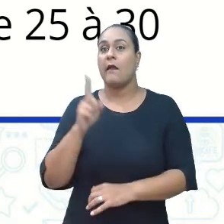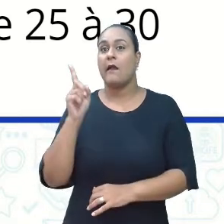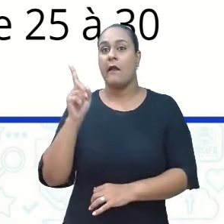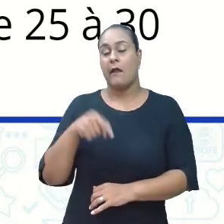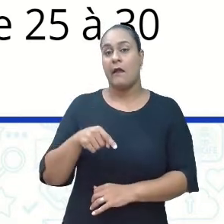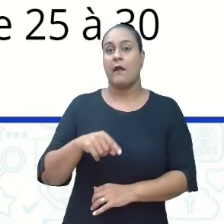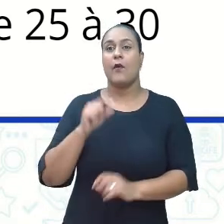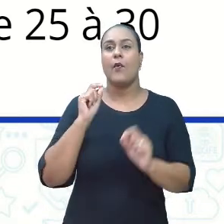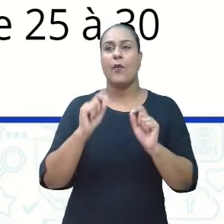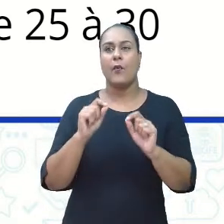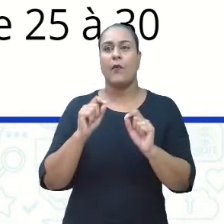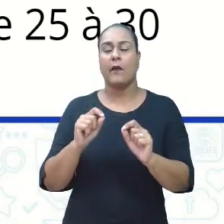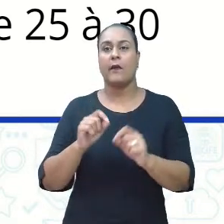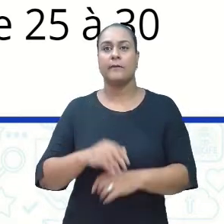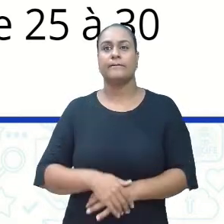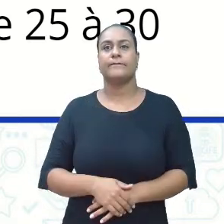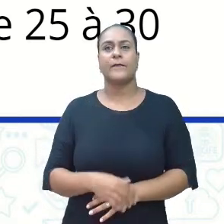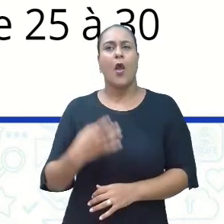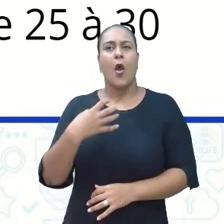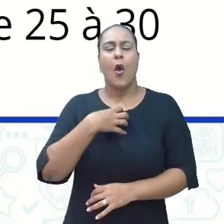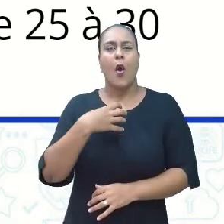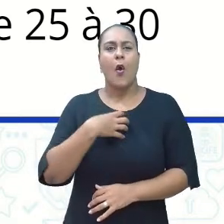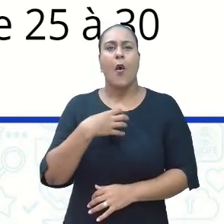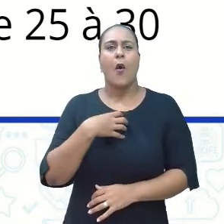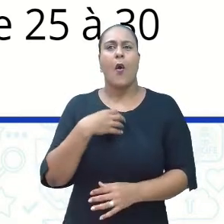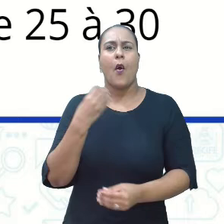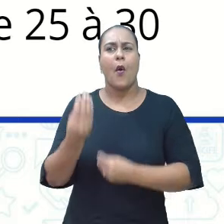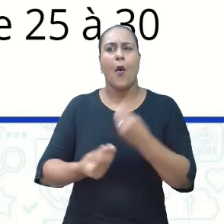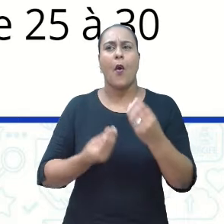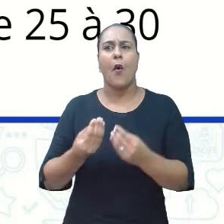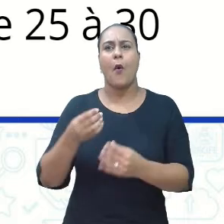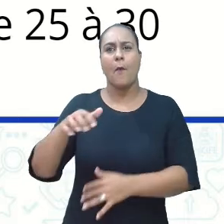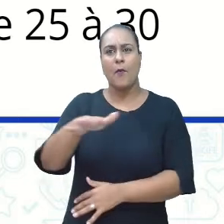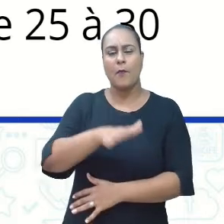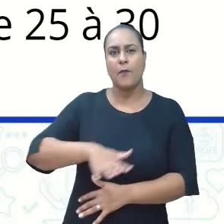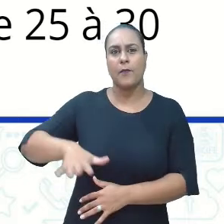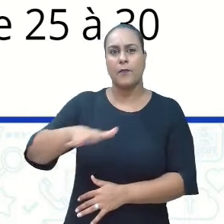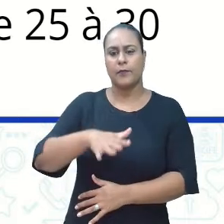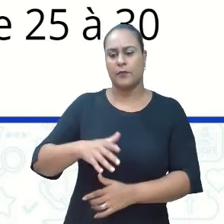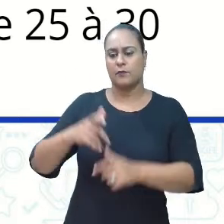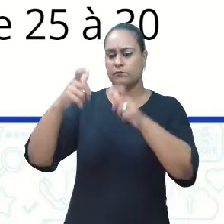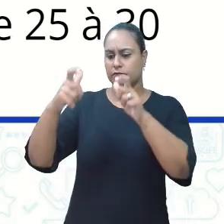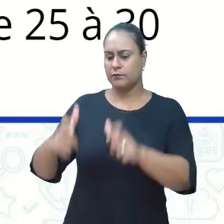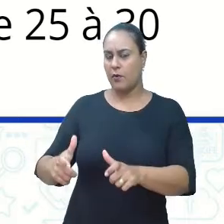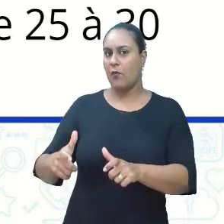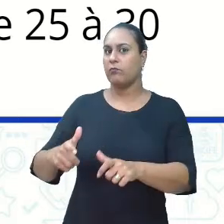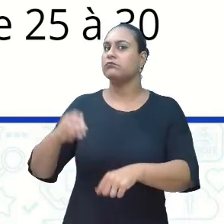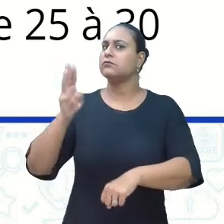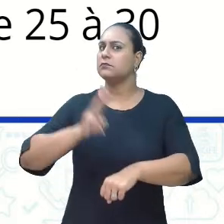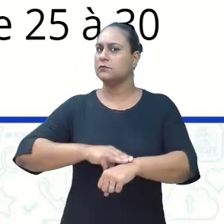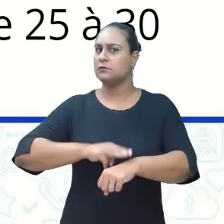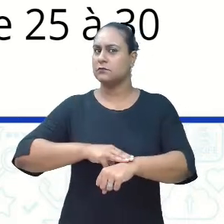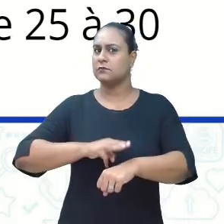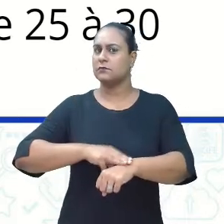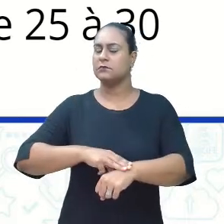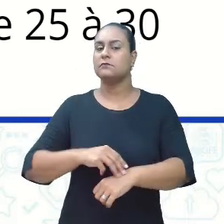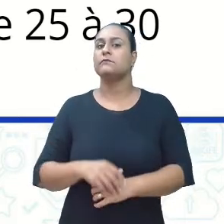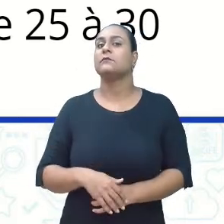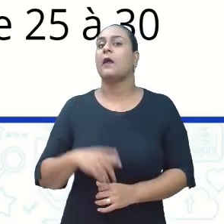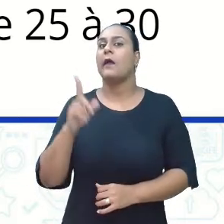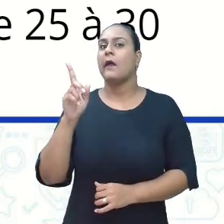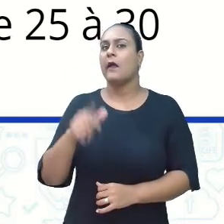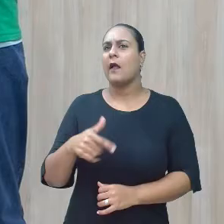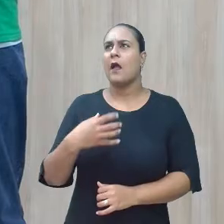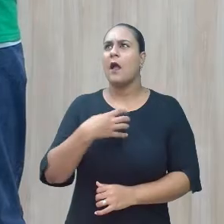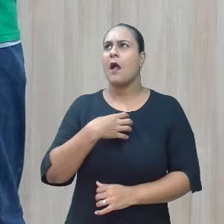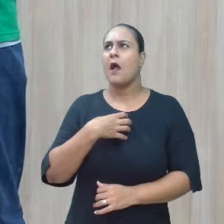da atmosfera de um determinado local e um determinado momento. Então, vê só, é o